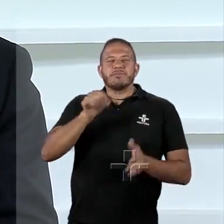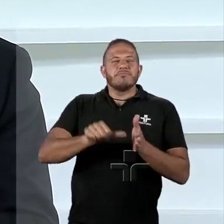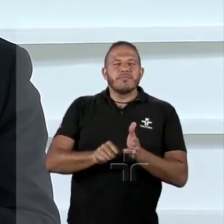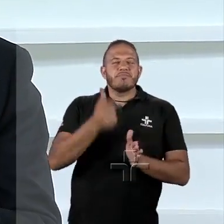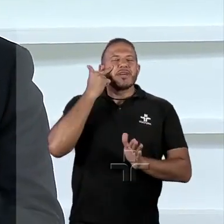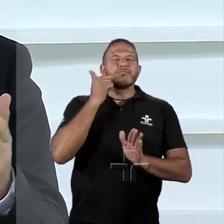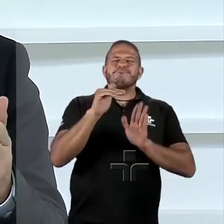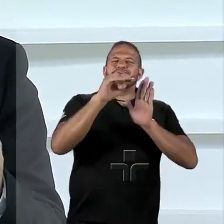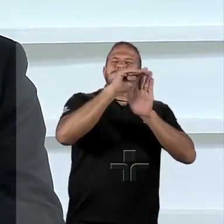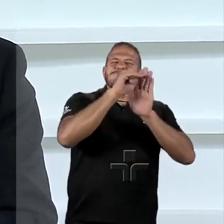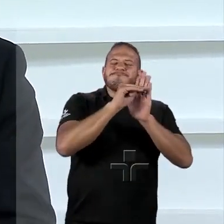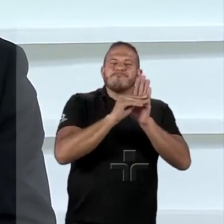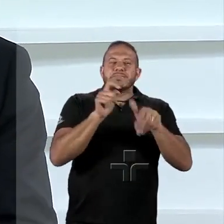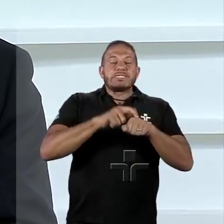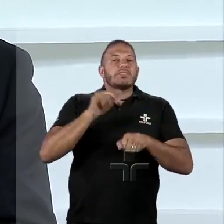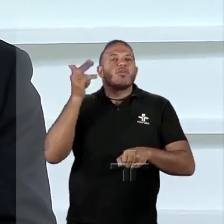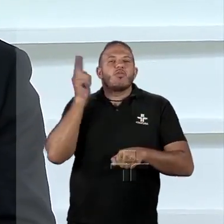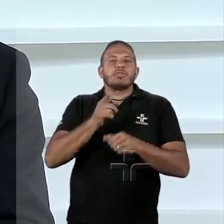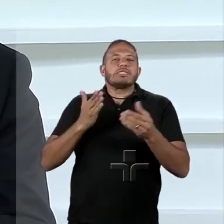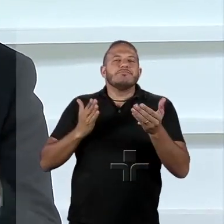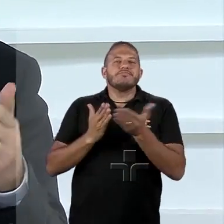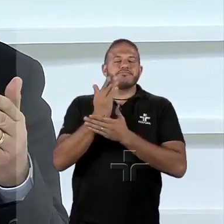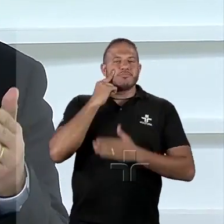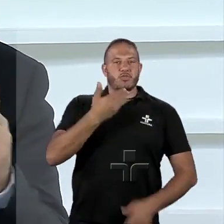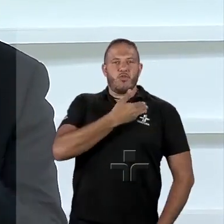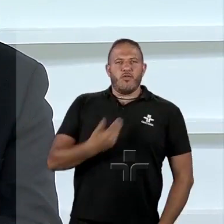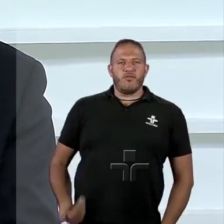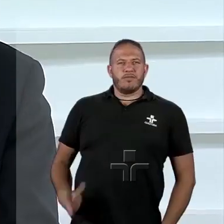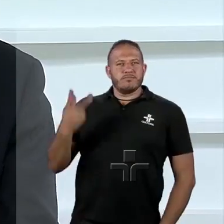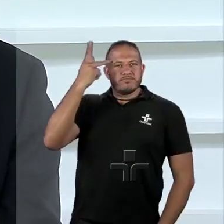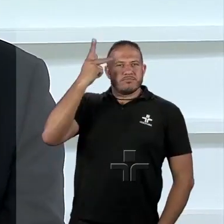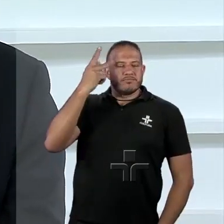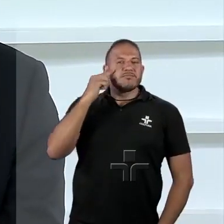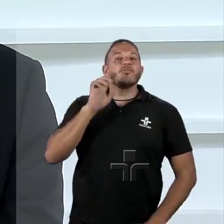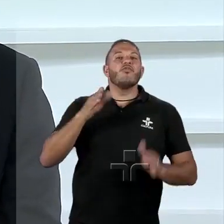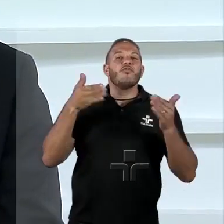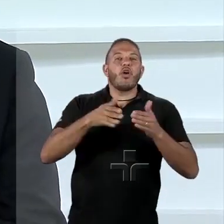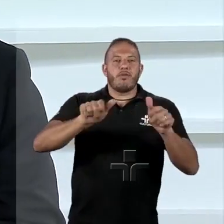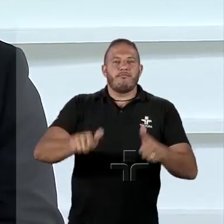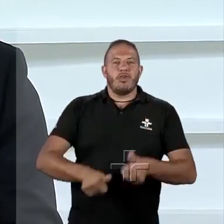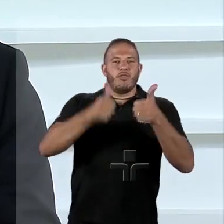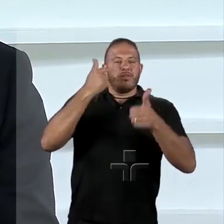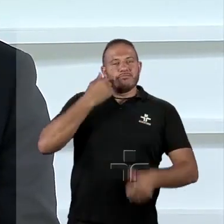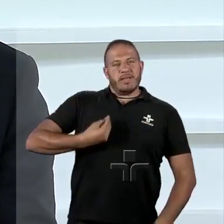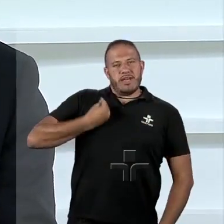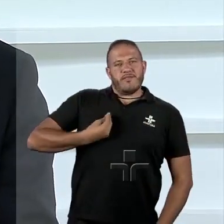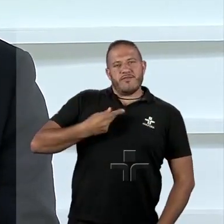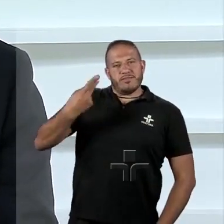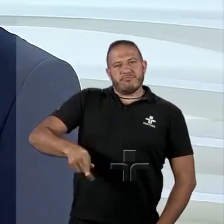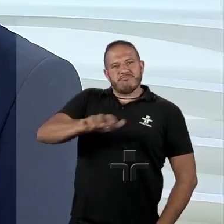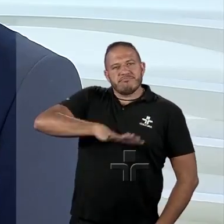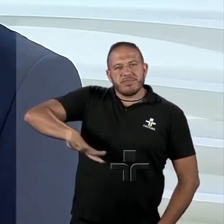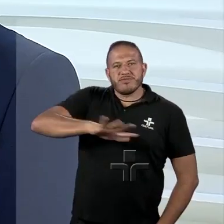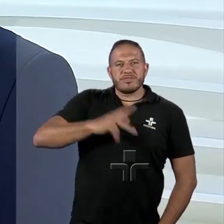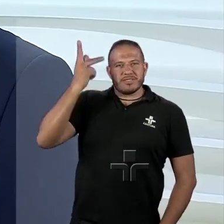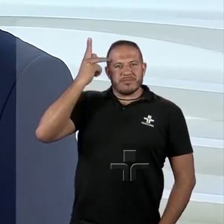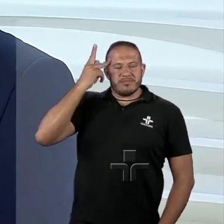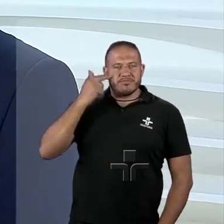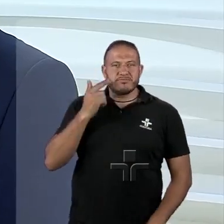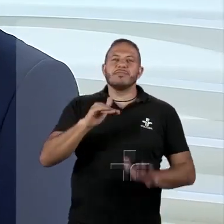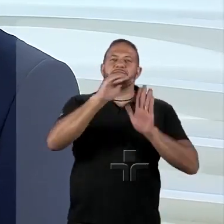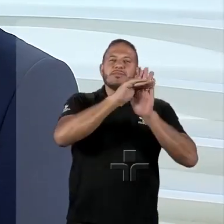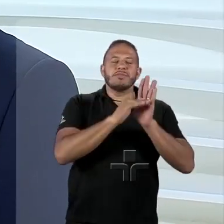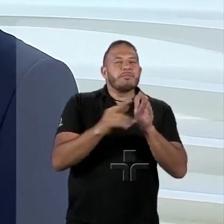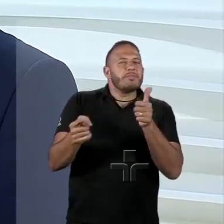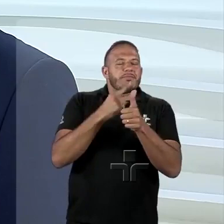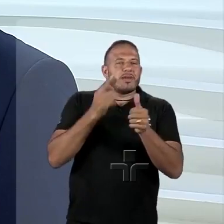ao chegar-se eleito ao governo de São Paulo para melhorar a vida dos moradores de São Paulo? Medidas na área de